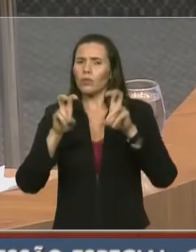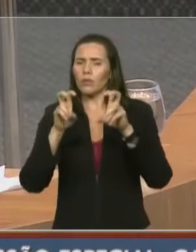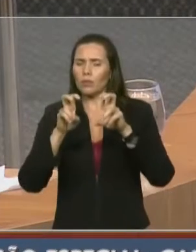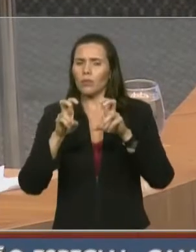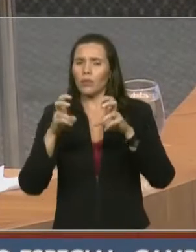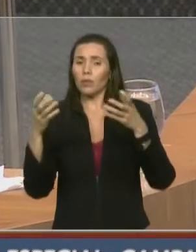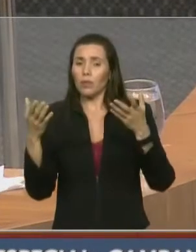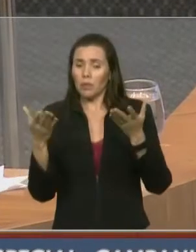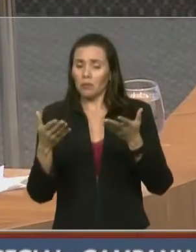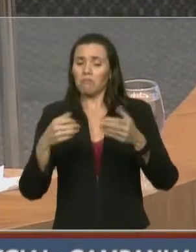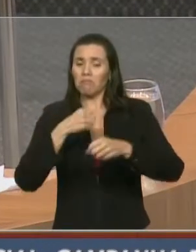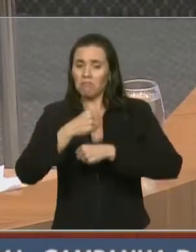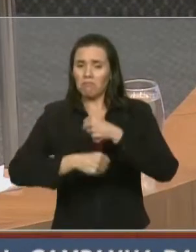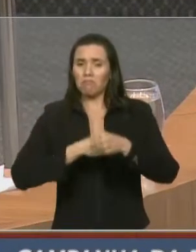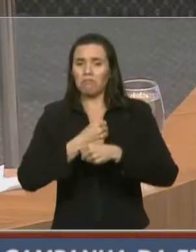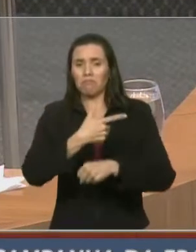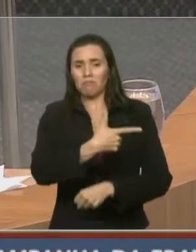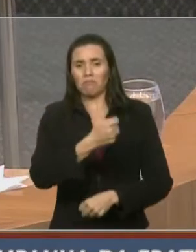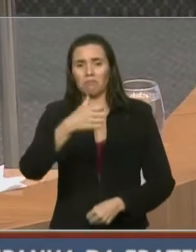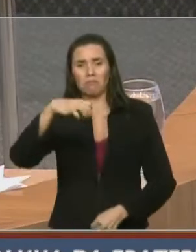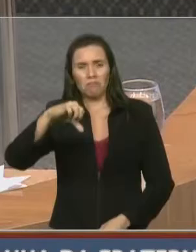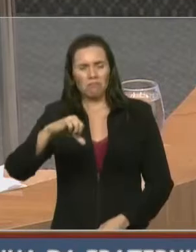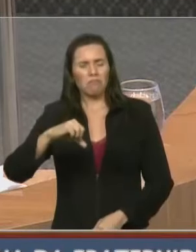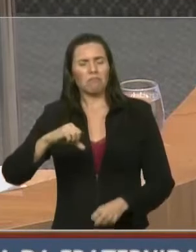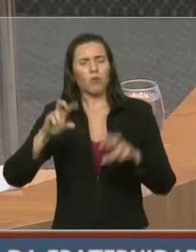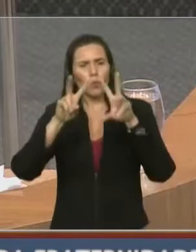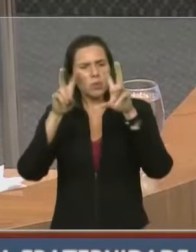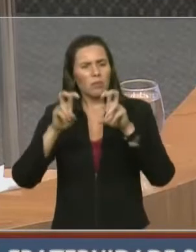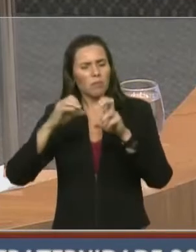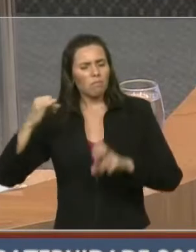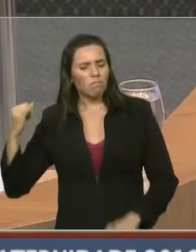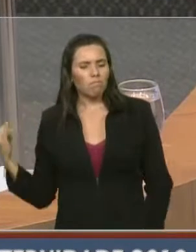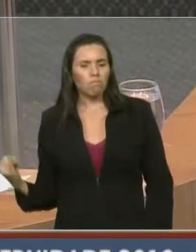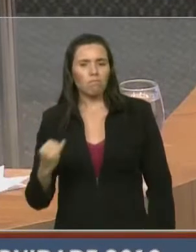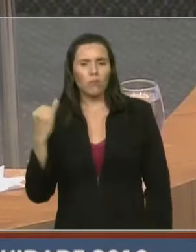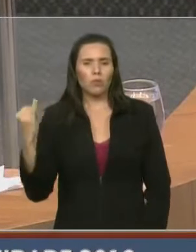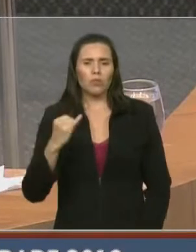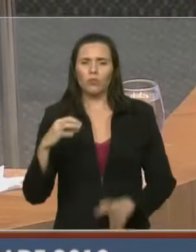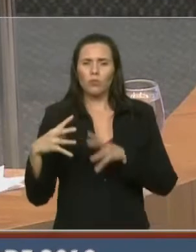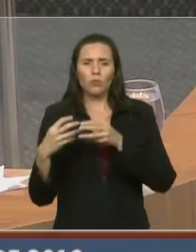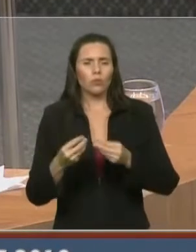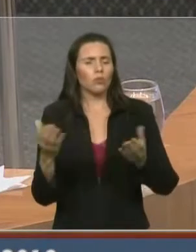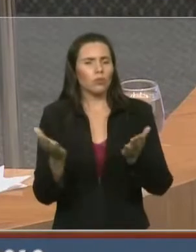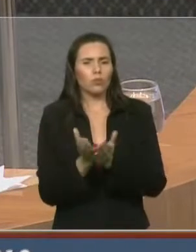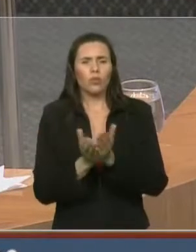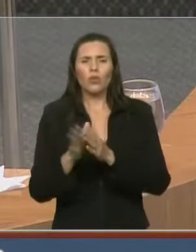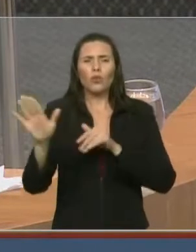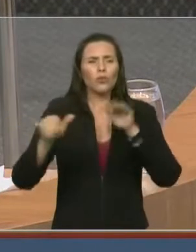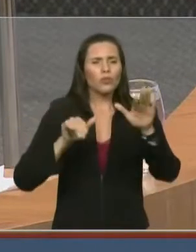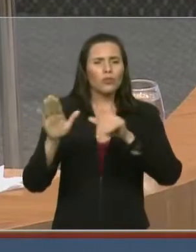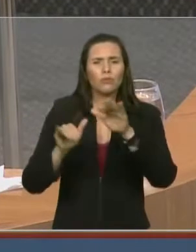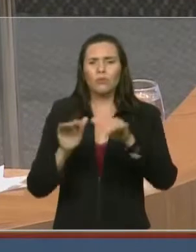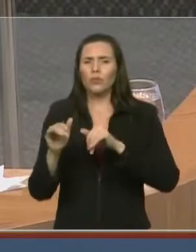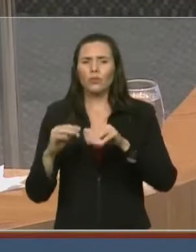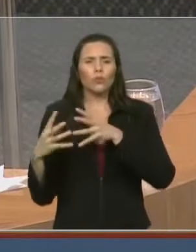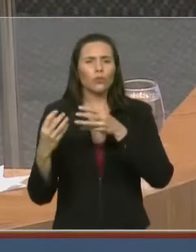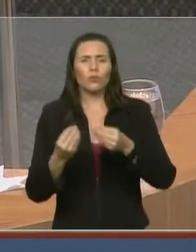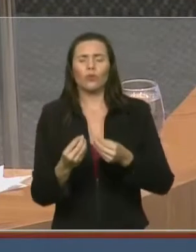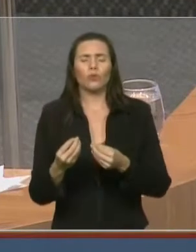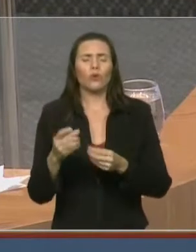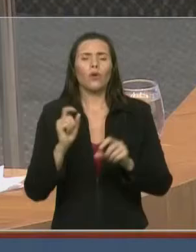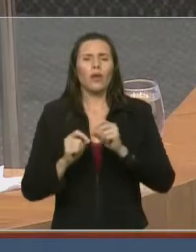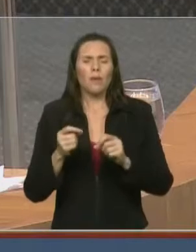de tamanha relevância para os cristãos, convocando a todos para uma tomada de